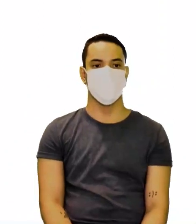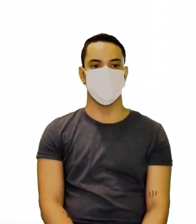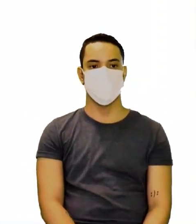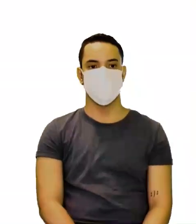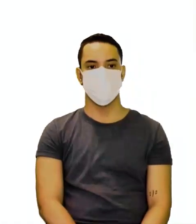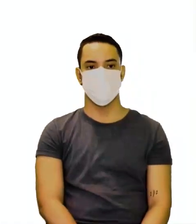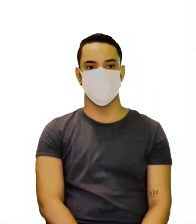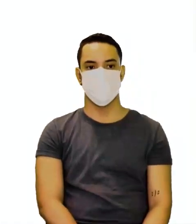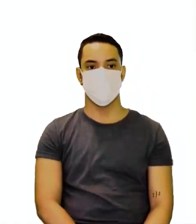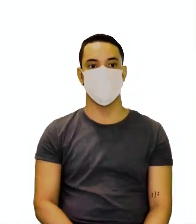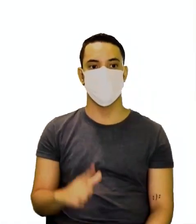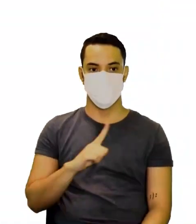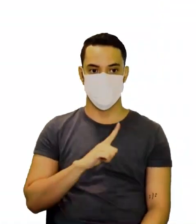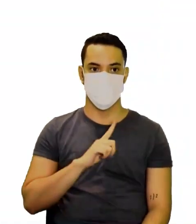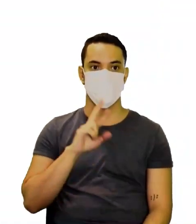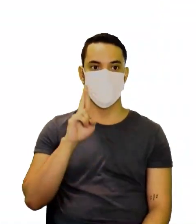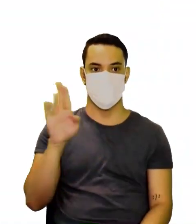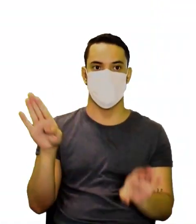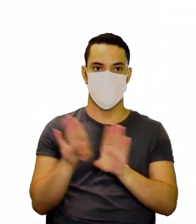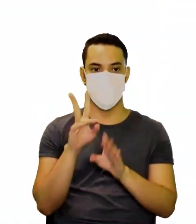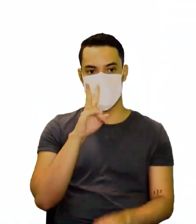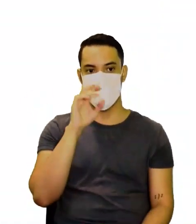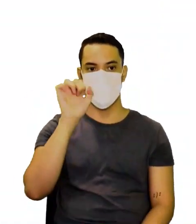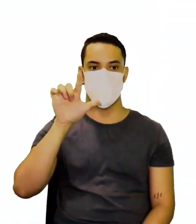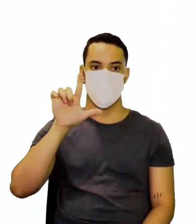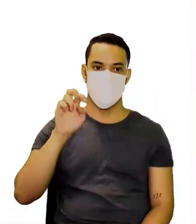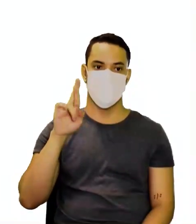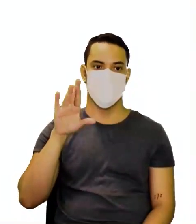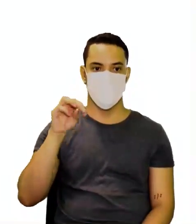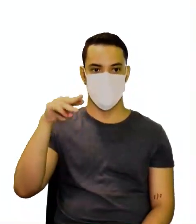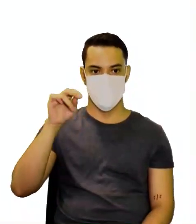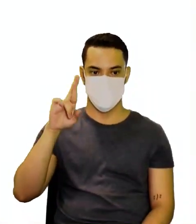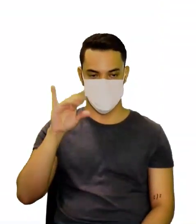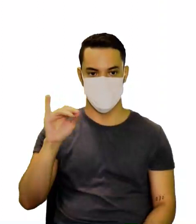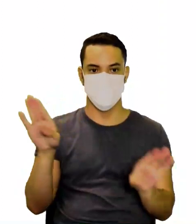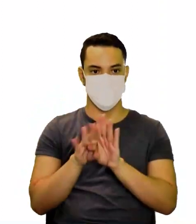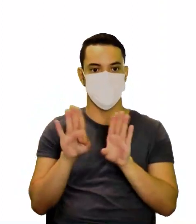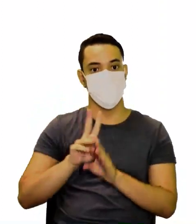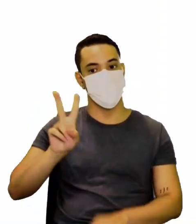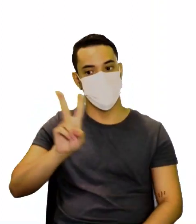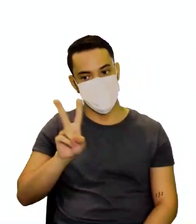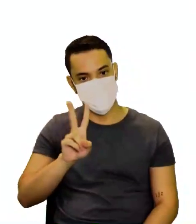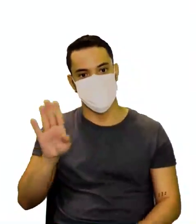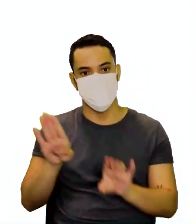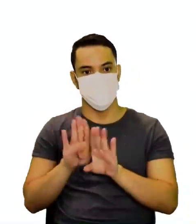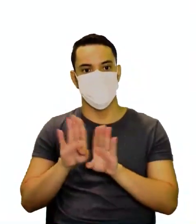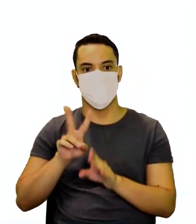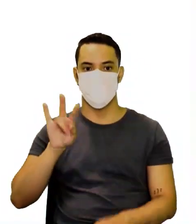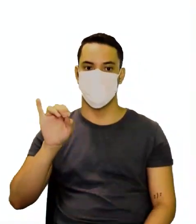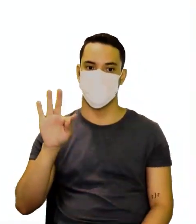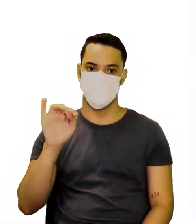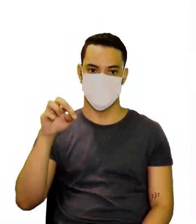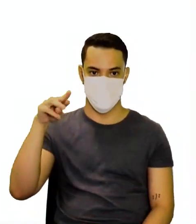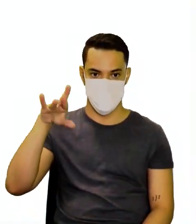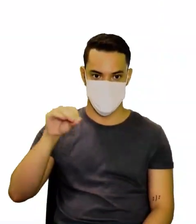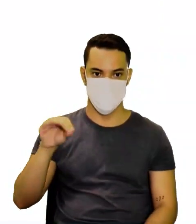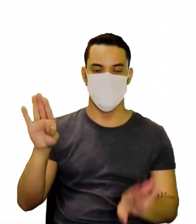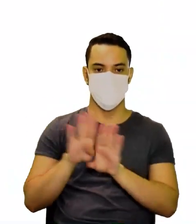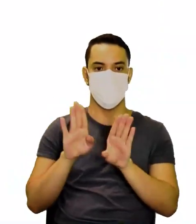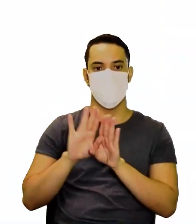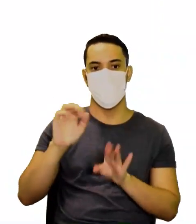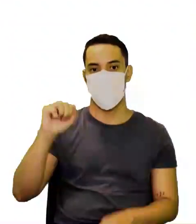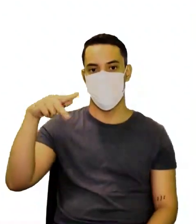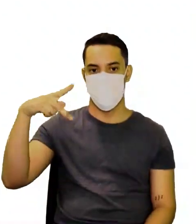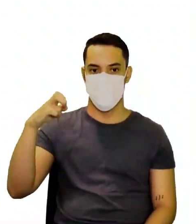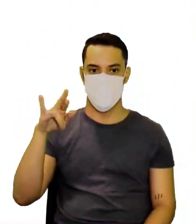resistência interna, força eletromotriz, ok? Tá aqui a voltagem, tá aqui o voltímetro, tá aqui o amperímetro